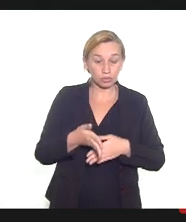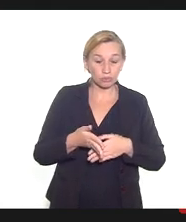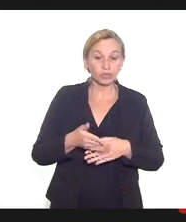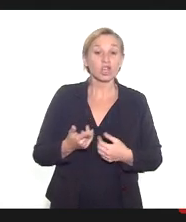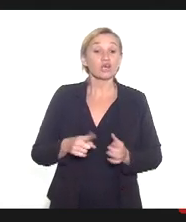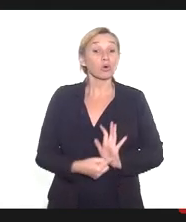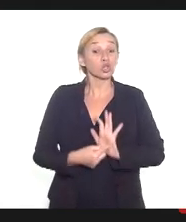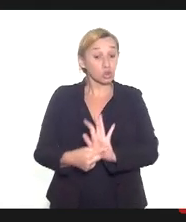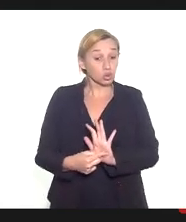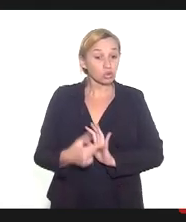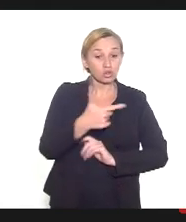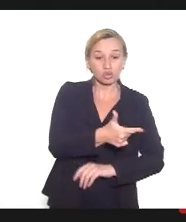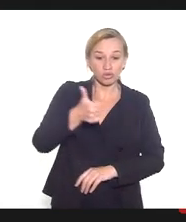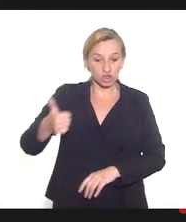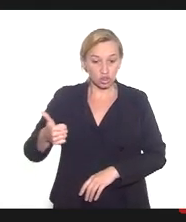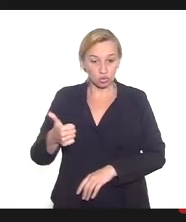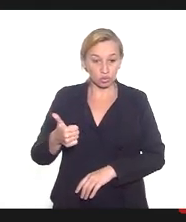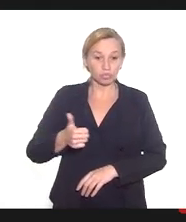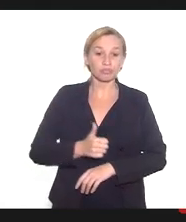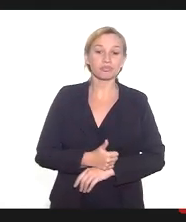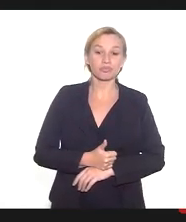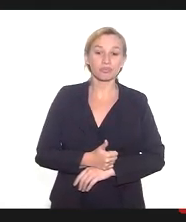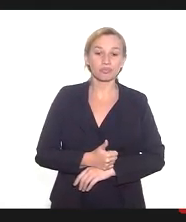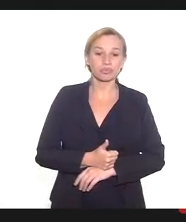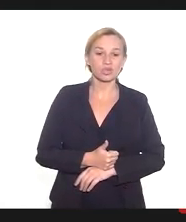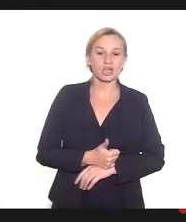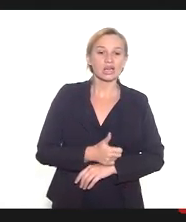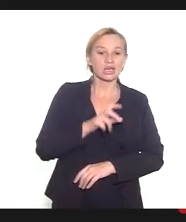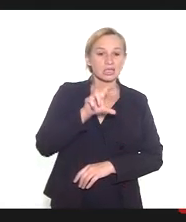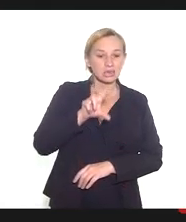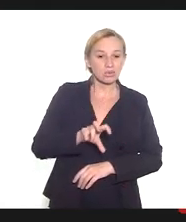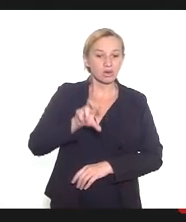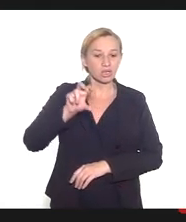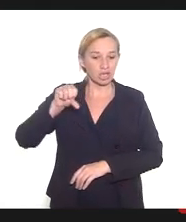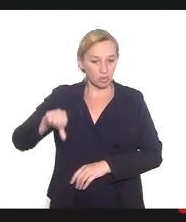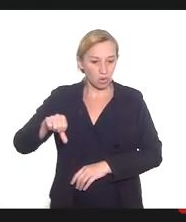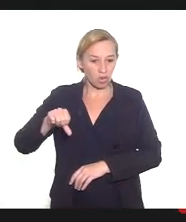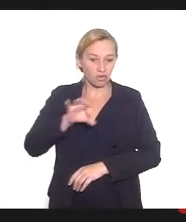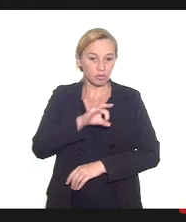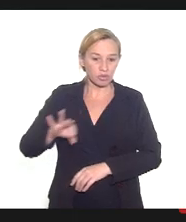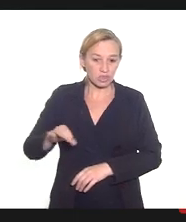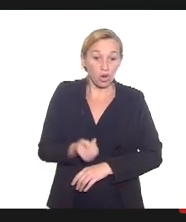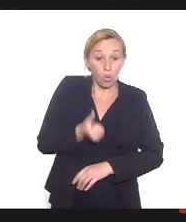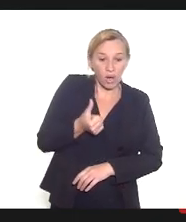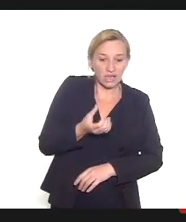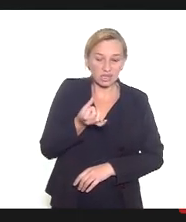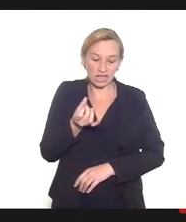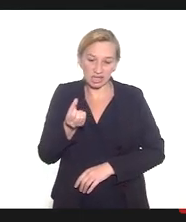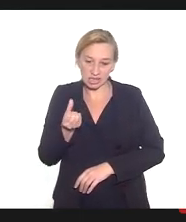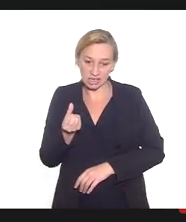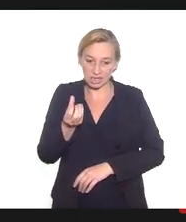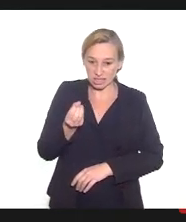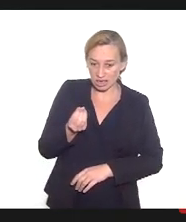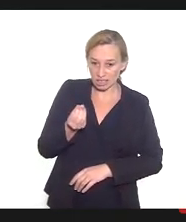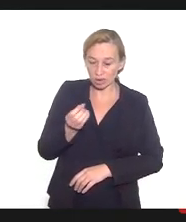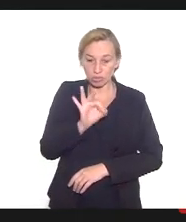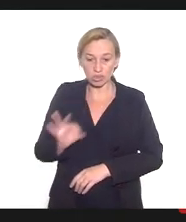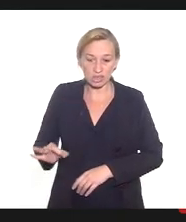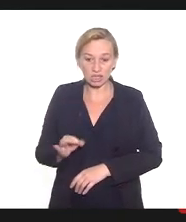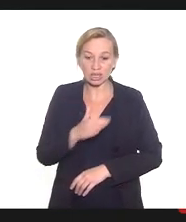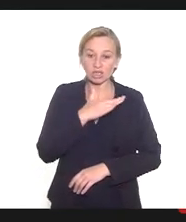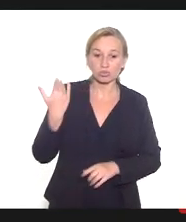mostrou que em 2021 59 por cento quase sessenta por cento das mortes maternas